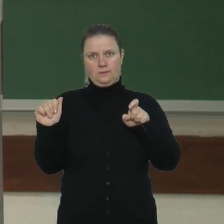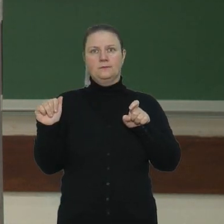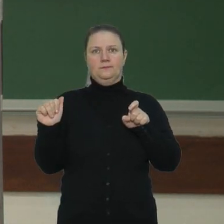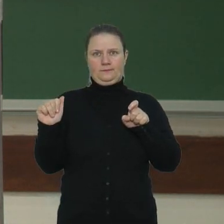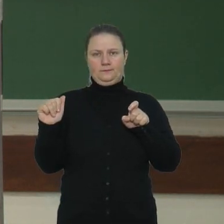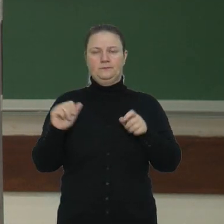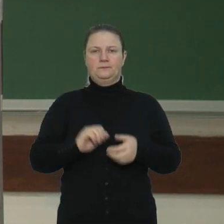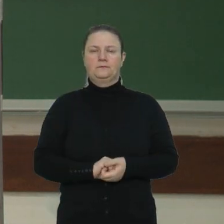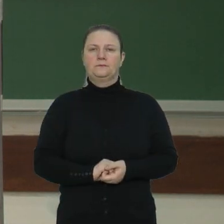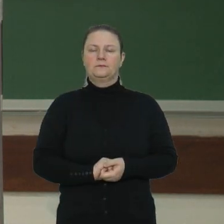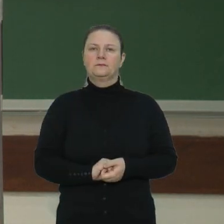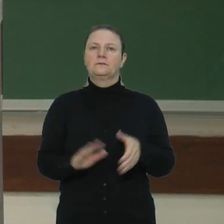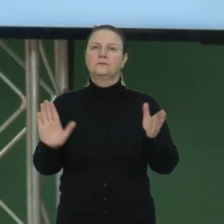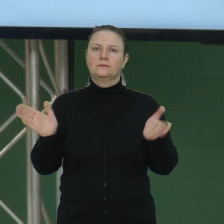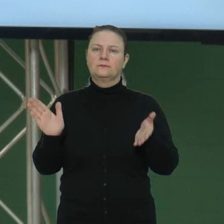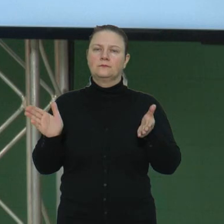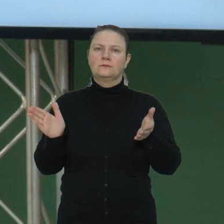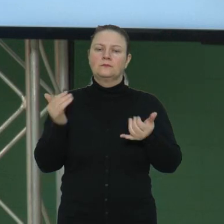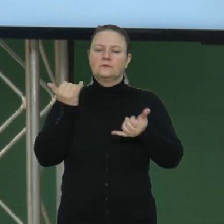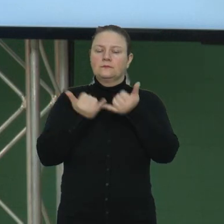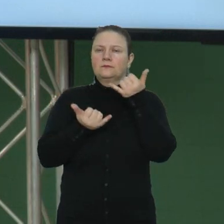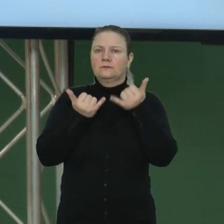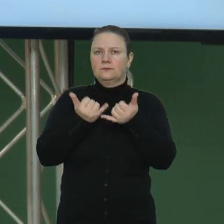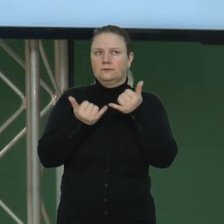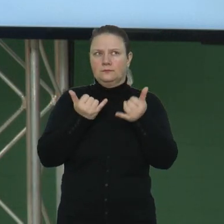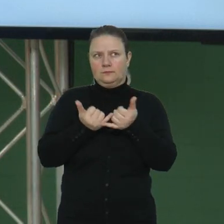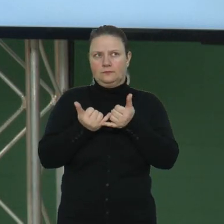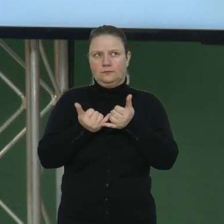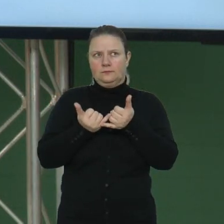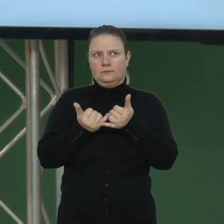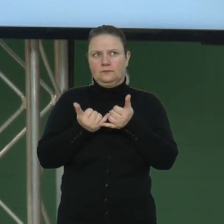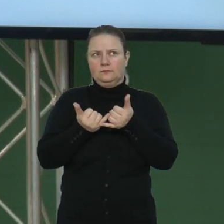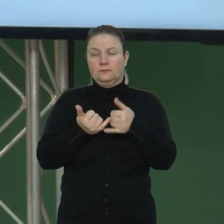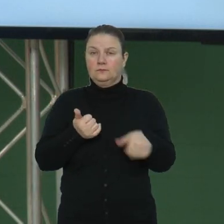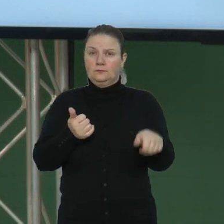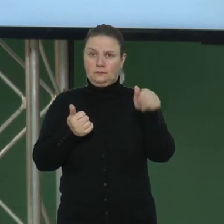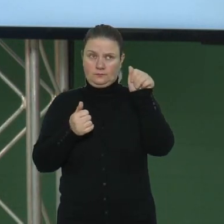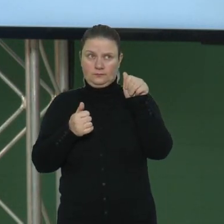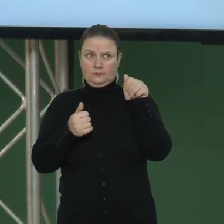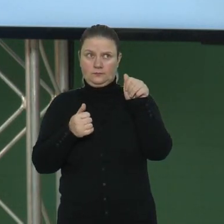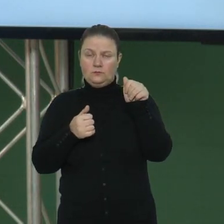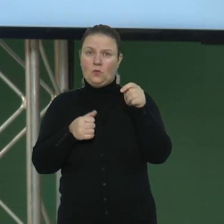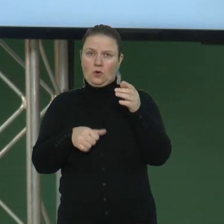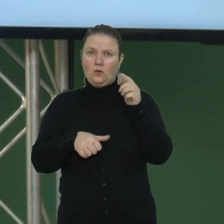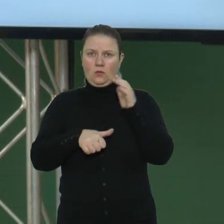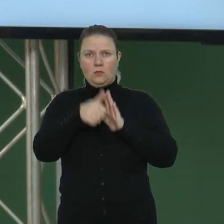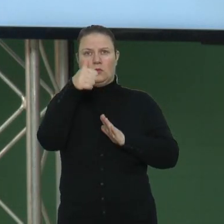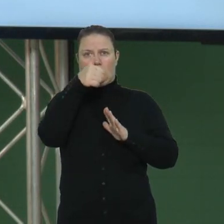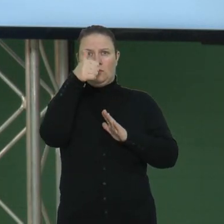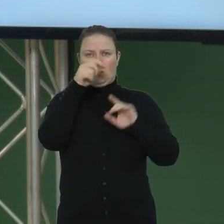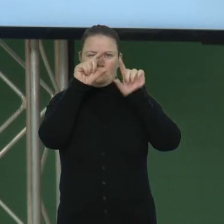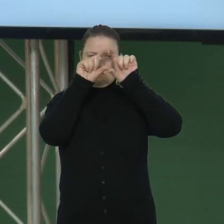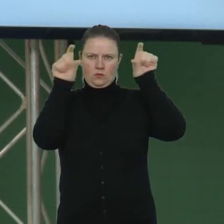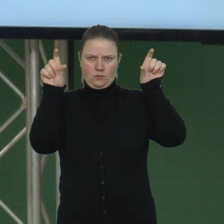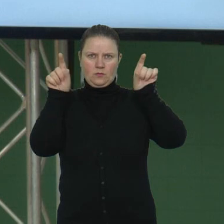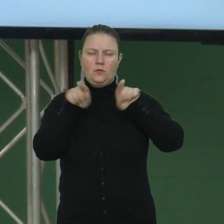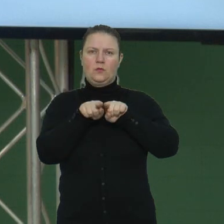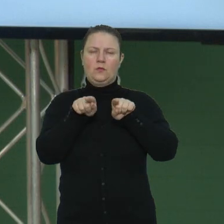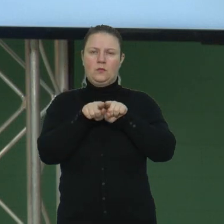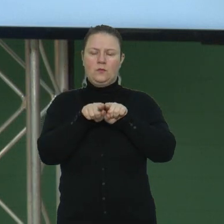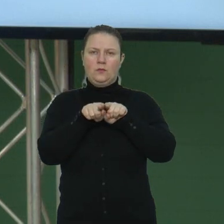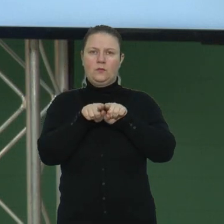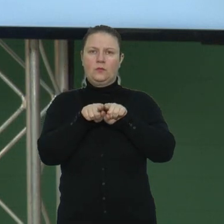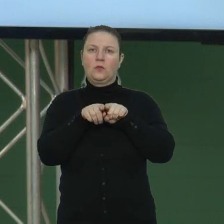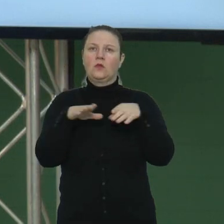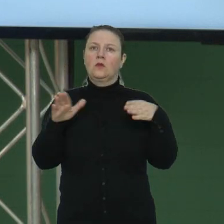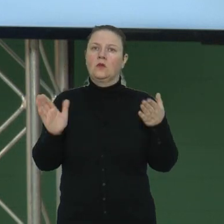situação, eu tenho ela muito próxima, muito parecida com a primeira. Mas o que acontece? Aqui eu tenho também o sinal de igual, certo? Como eu tenho o sinal